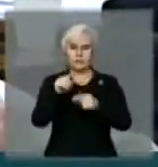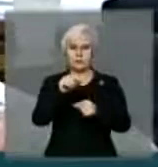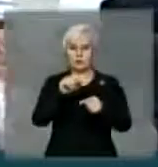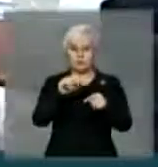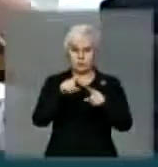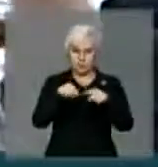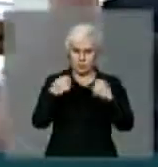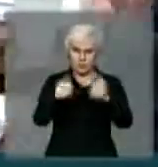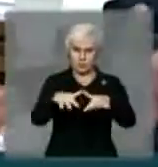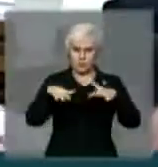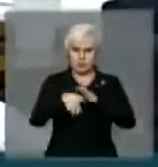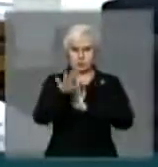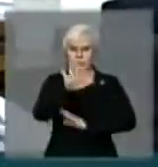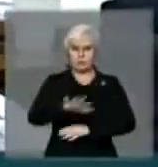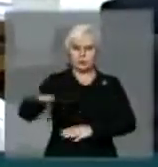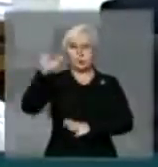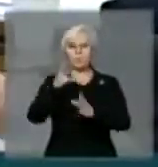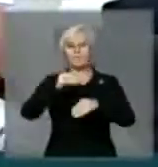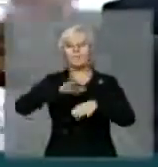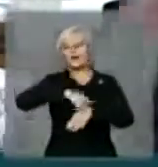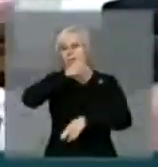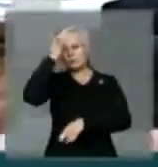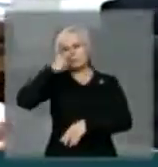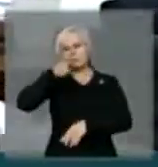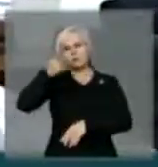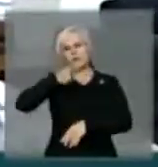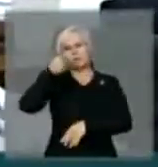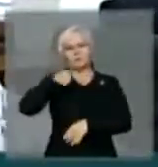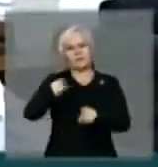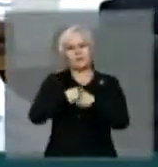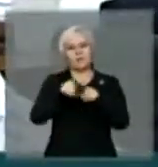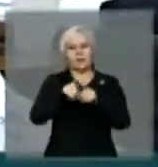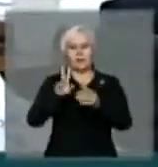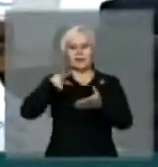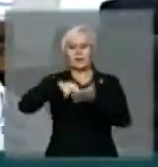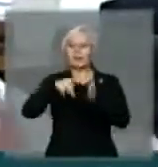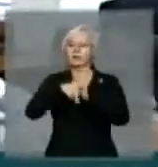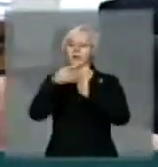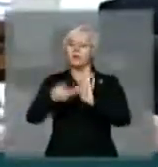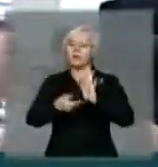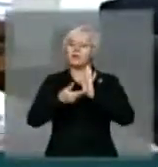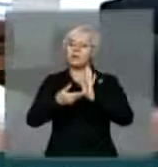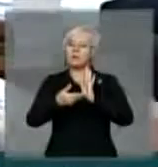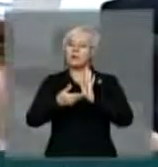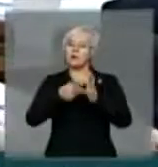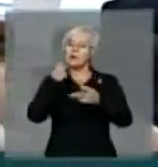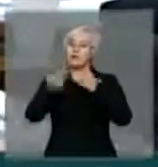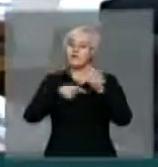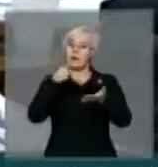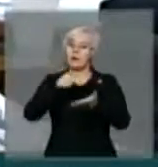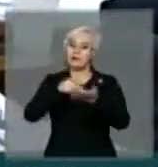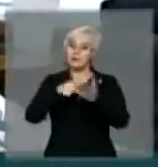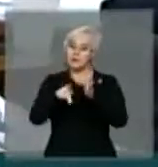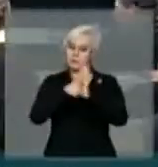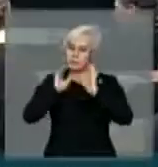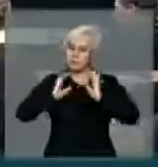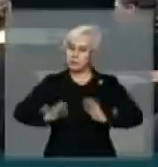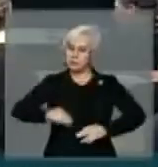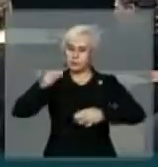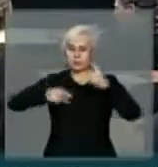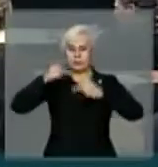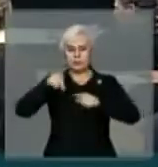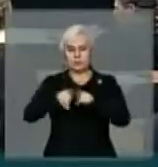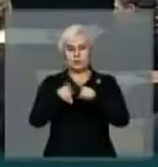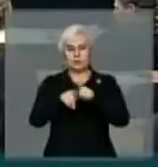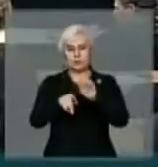geral, que muito mais gente vai falar, e muito mais gente vai falar da tribuna da casa, exercitando de fato a sua cidadania política e a